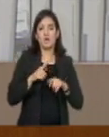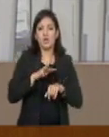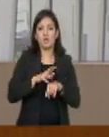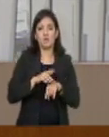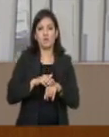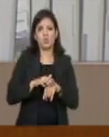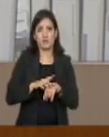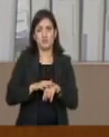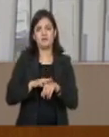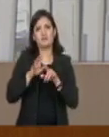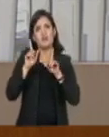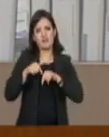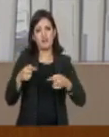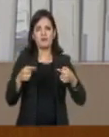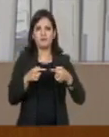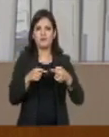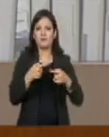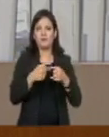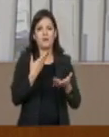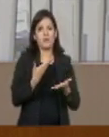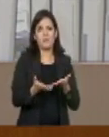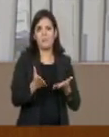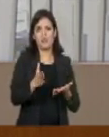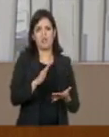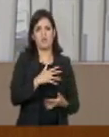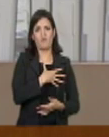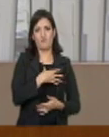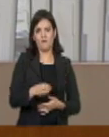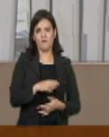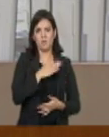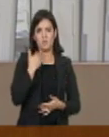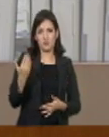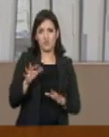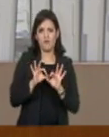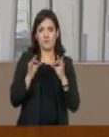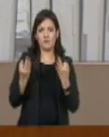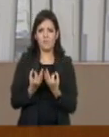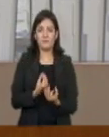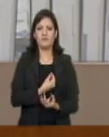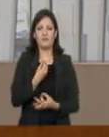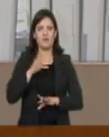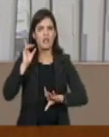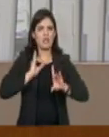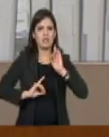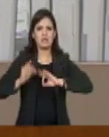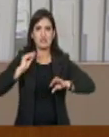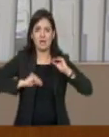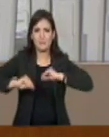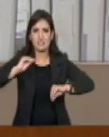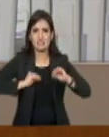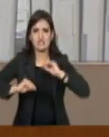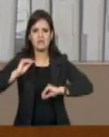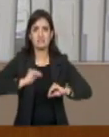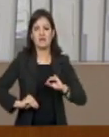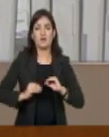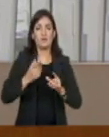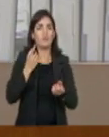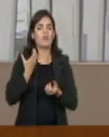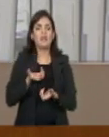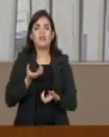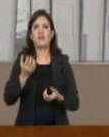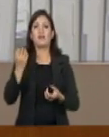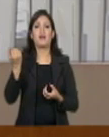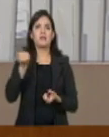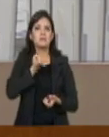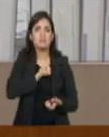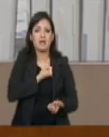ser relacionadas à perda dos filhos. Familiares vivem rotina de depressão e tentativas de suicídio. E